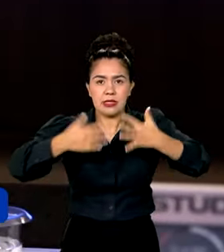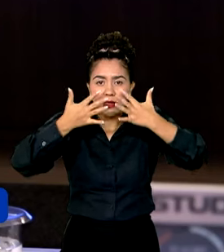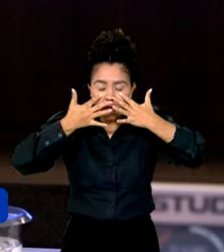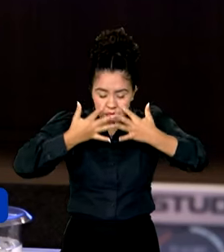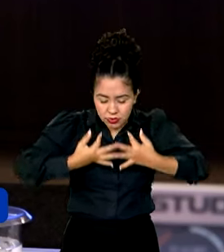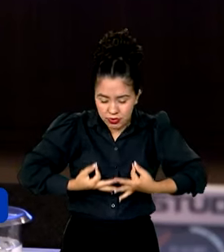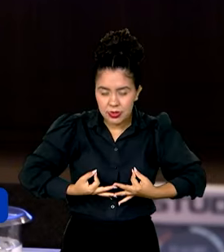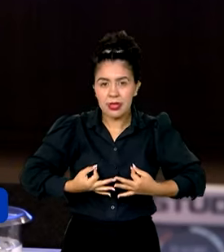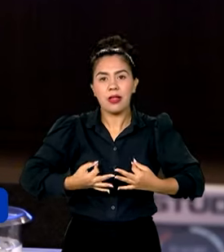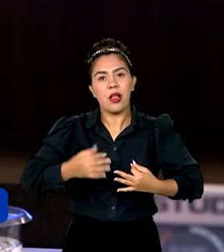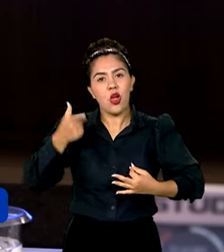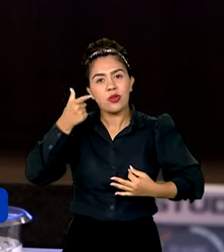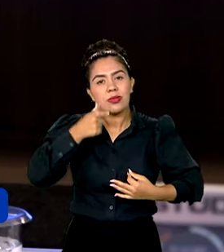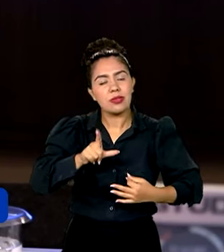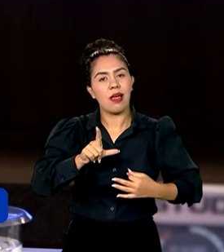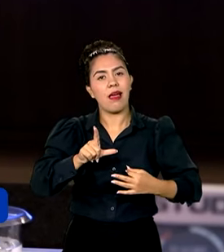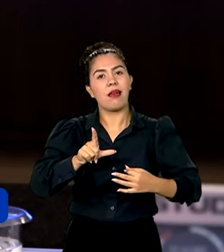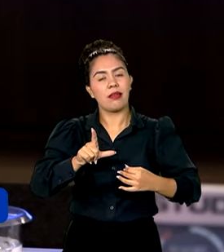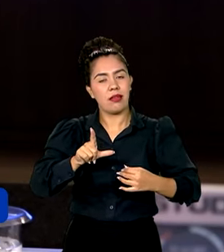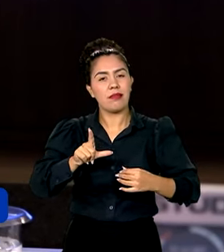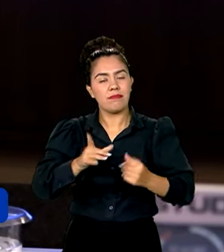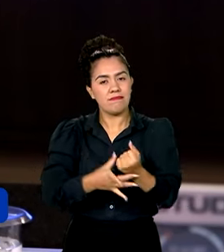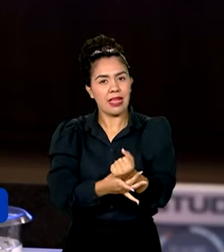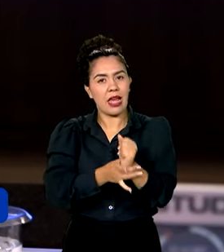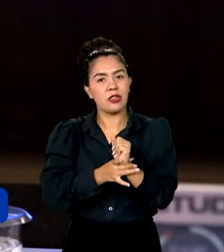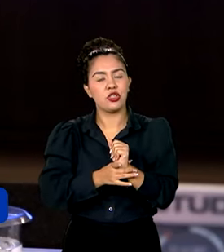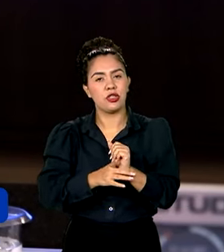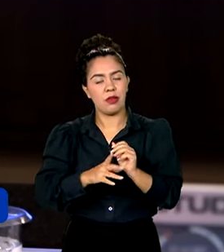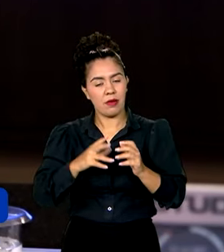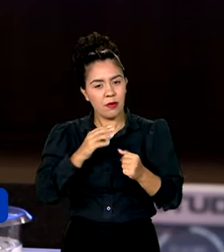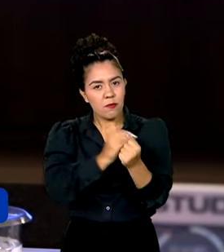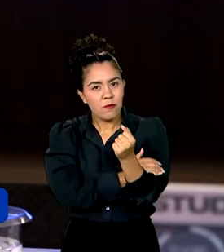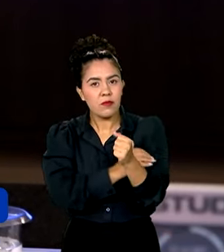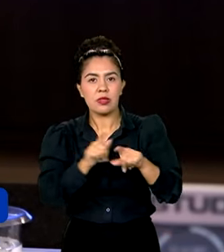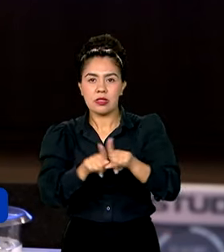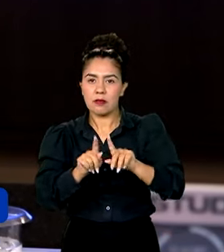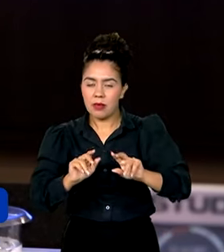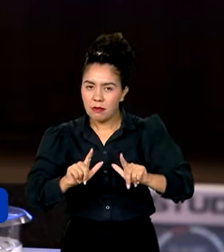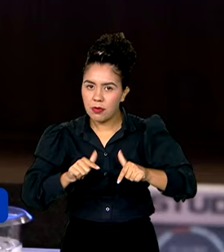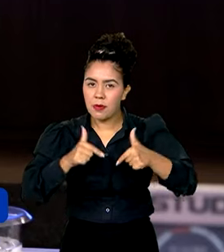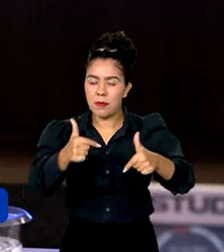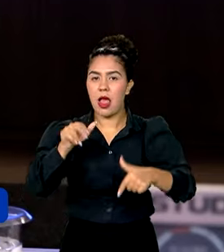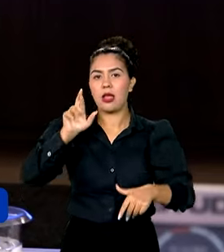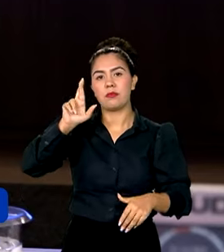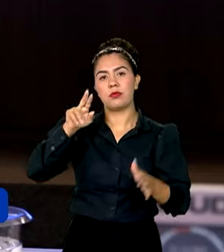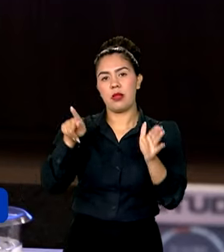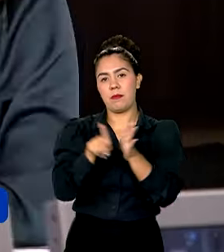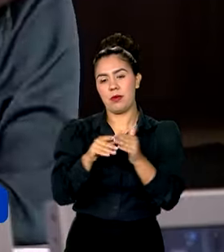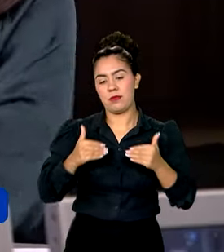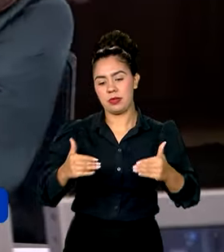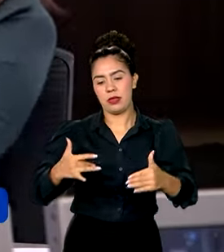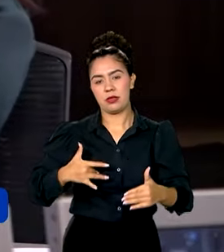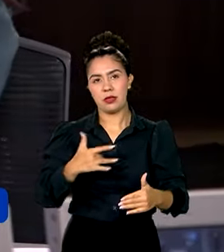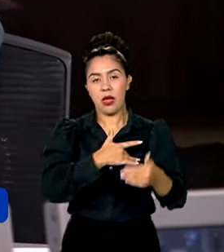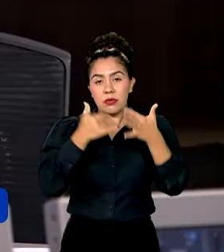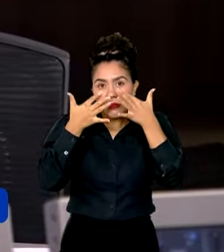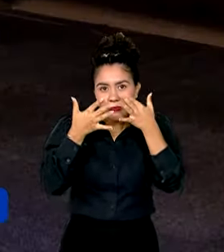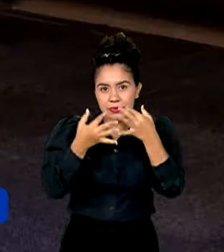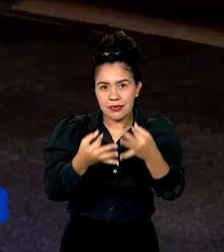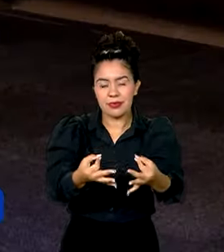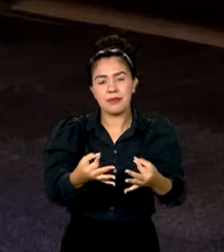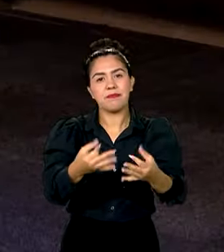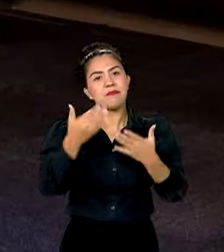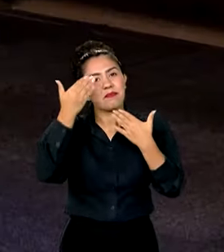garante nosso fortalecimento e é responsabilidade do Ministério da Saúde ter essas linhas cuidado ministra